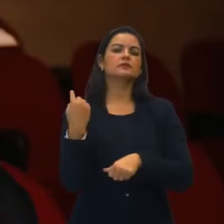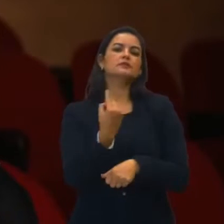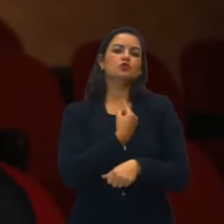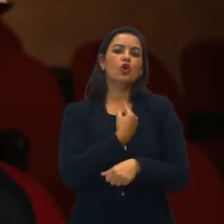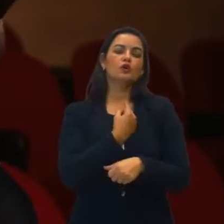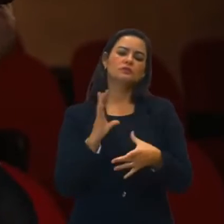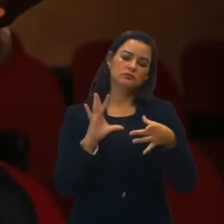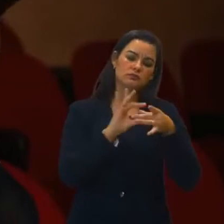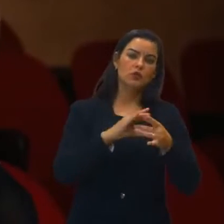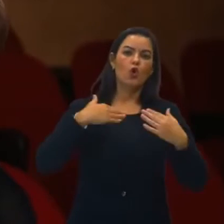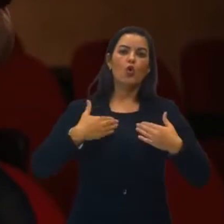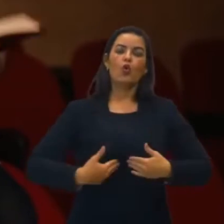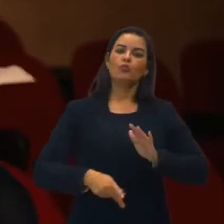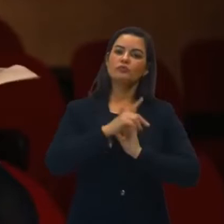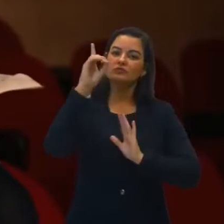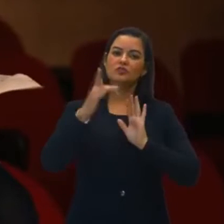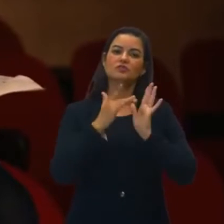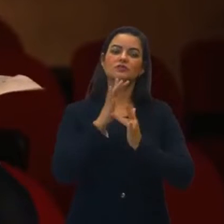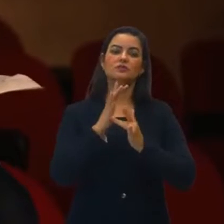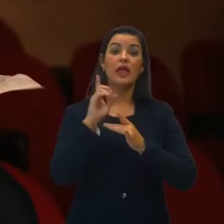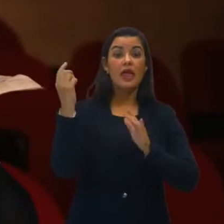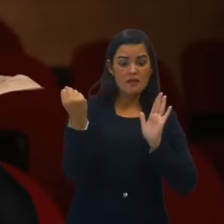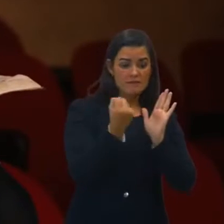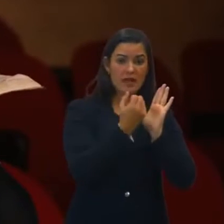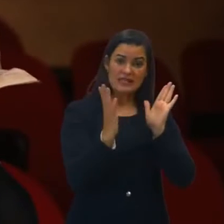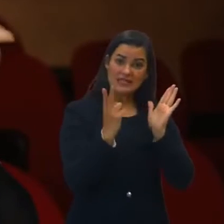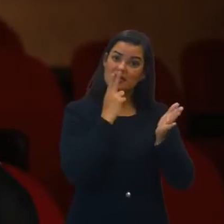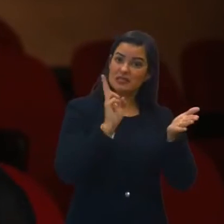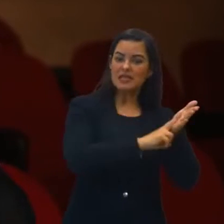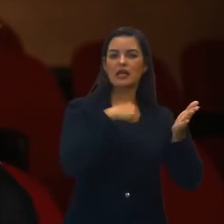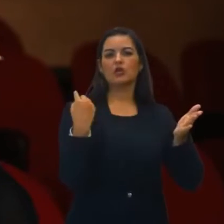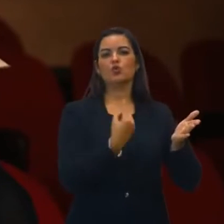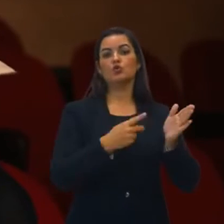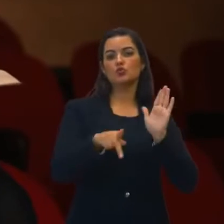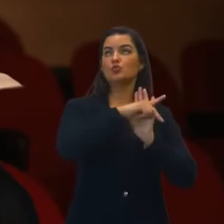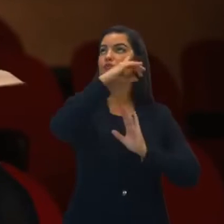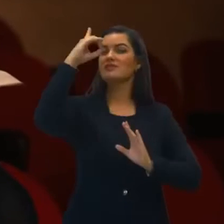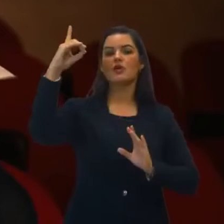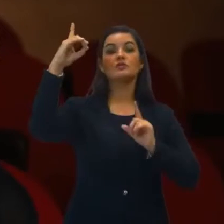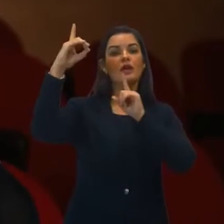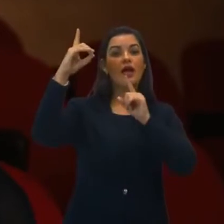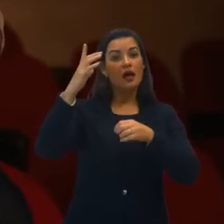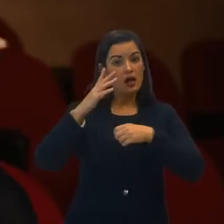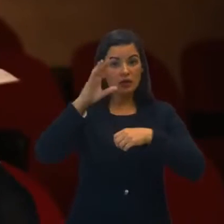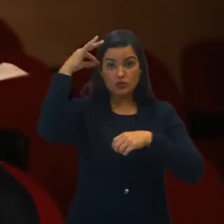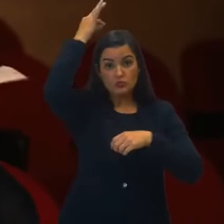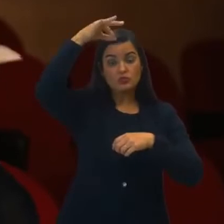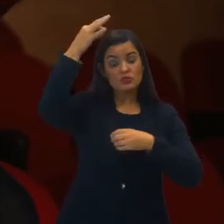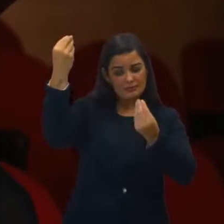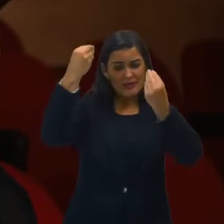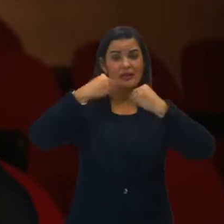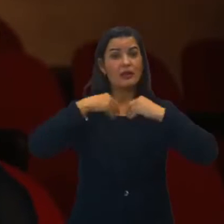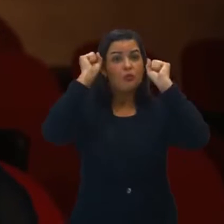com o selo como propriedade exclusiva de Deus. Ele quem nos dá poder. Ele quem distribui